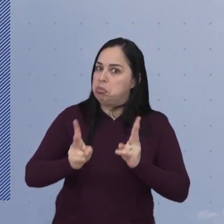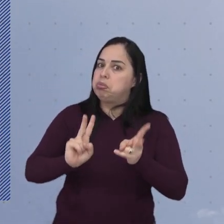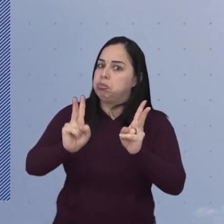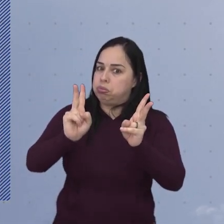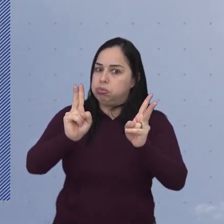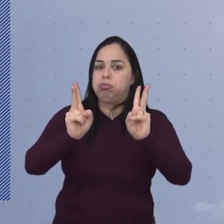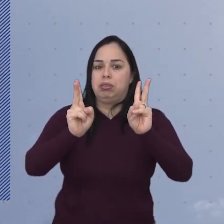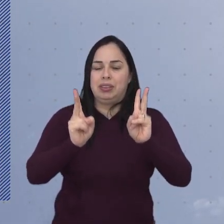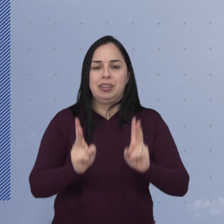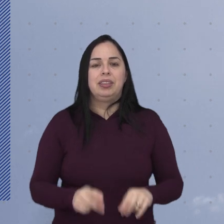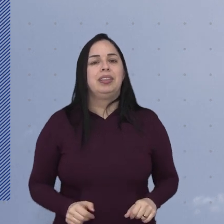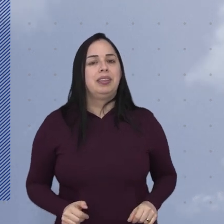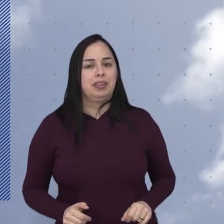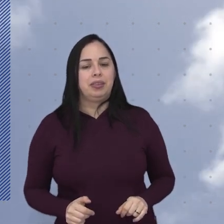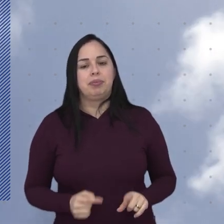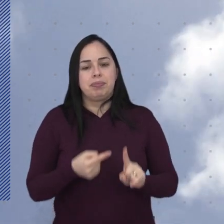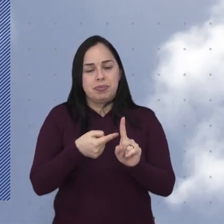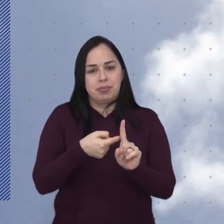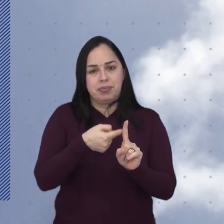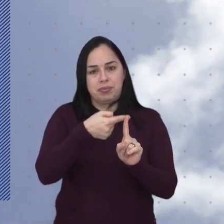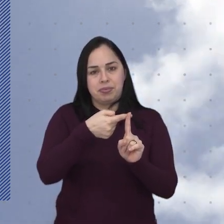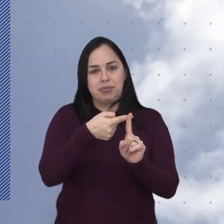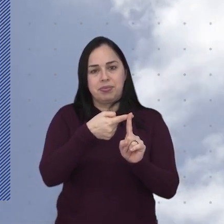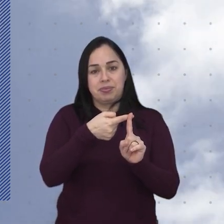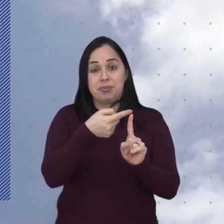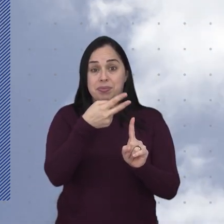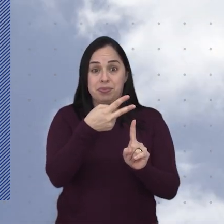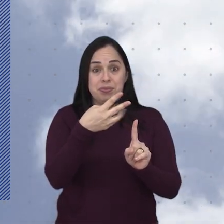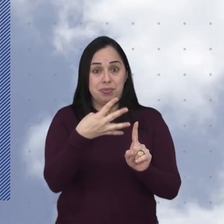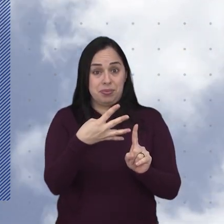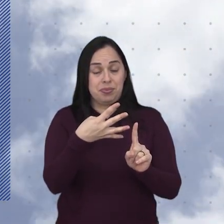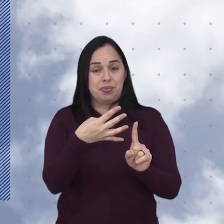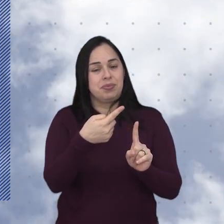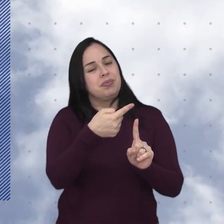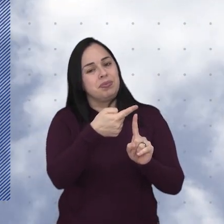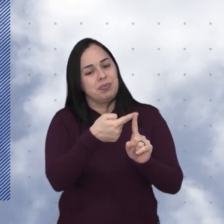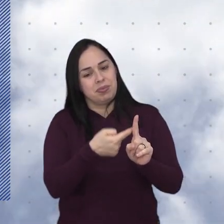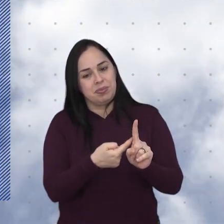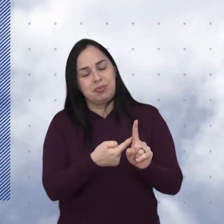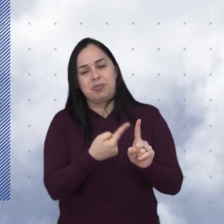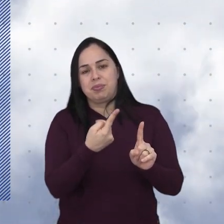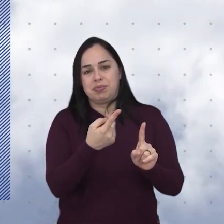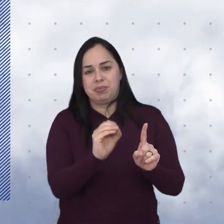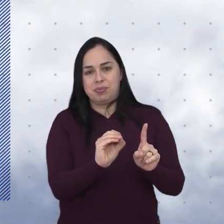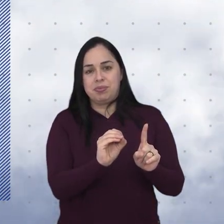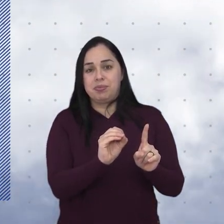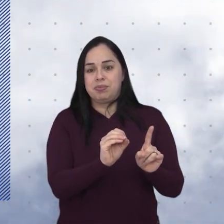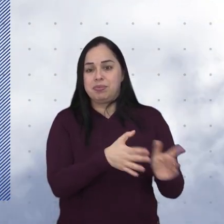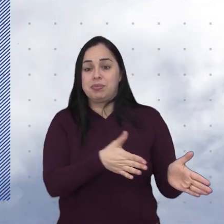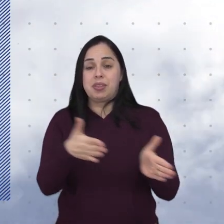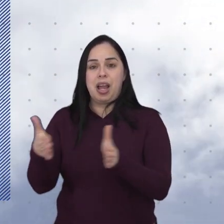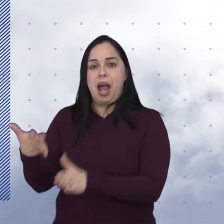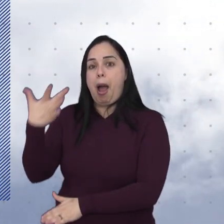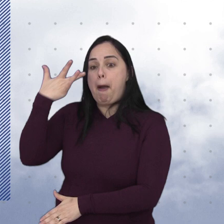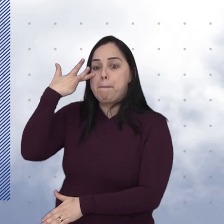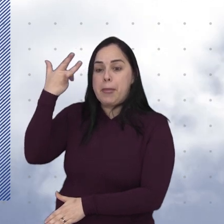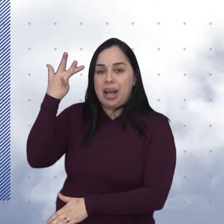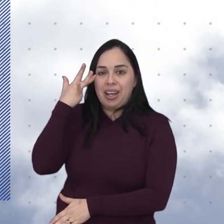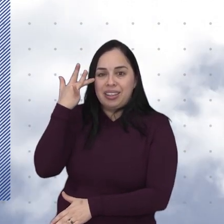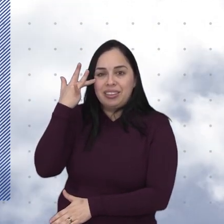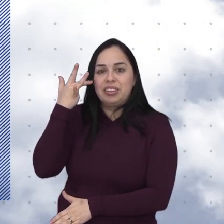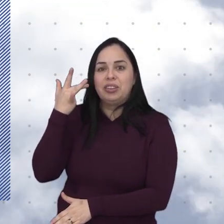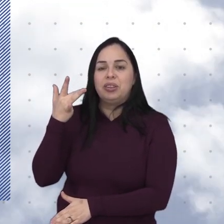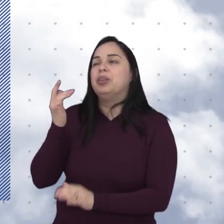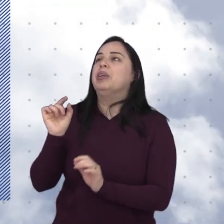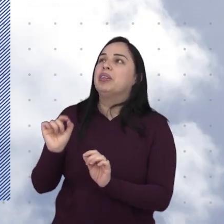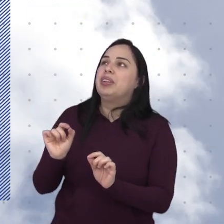com sol e poucas nuvens. A temperatura máxima esperada é de 24 graus e a mínima de 10. Para amanhã,